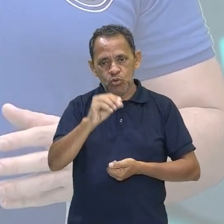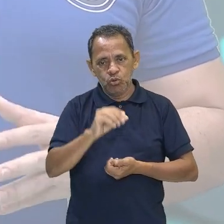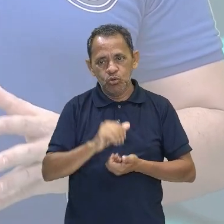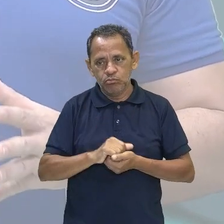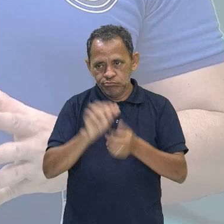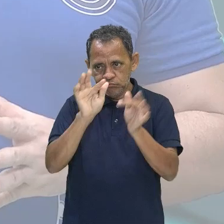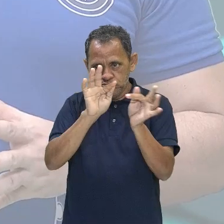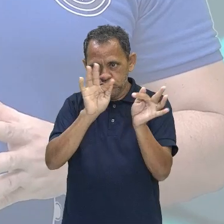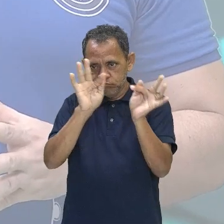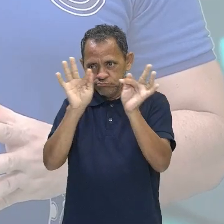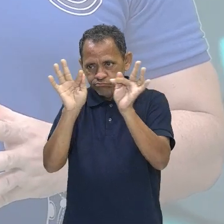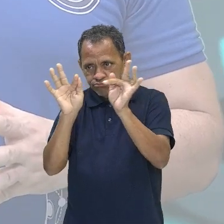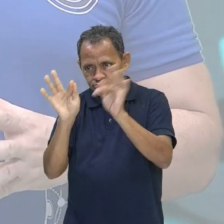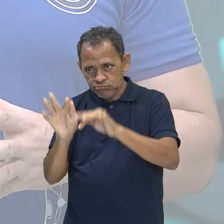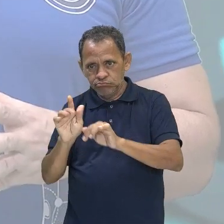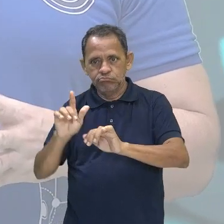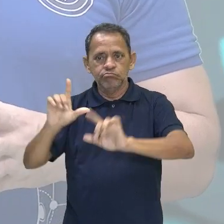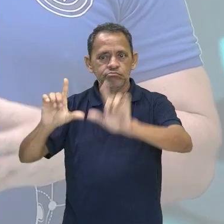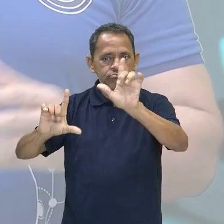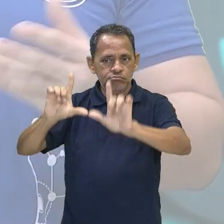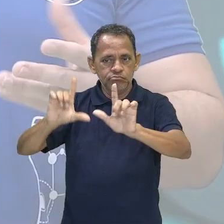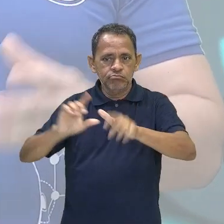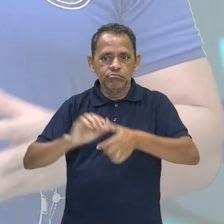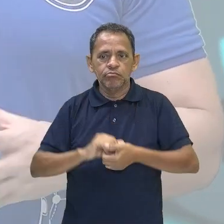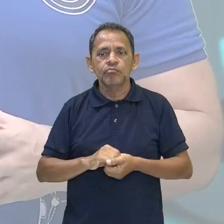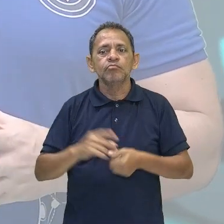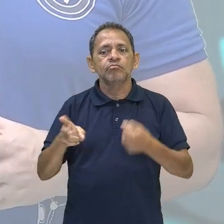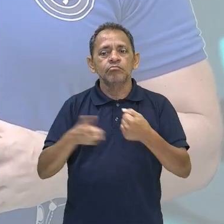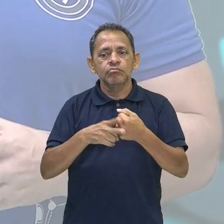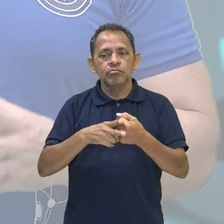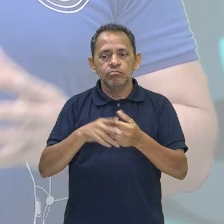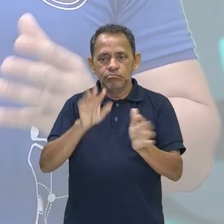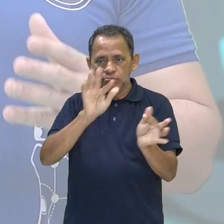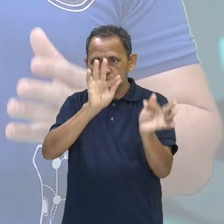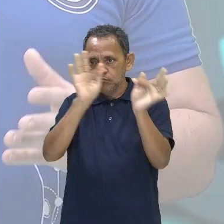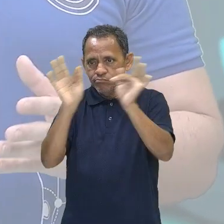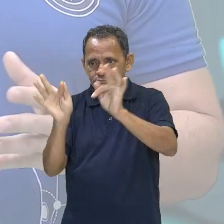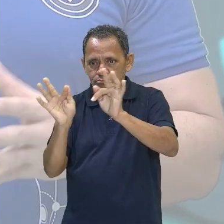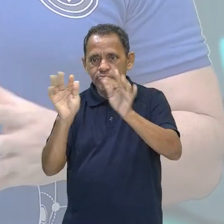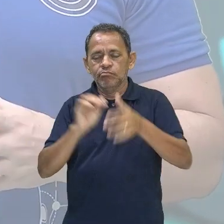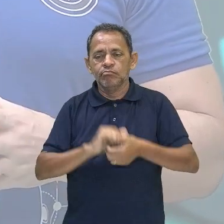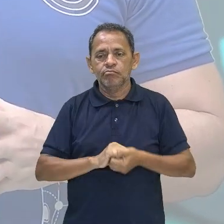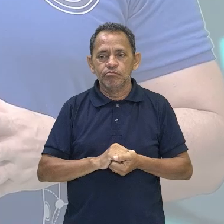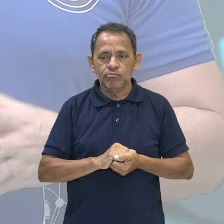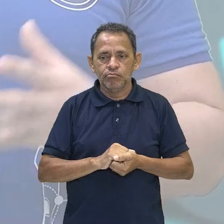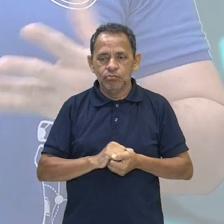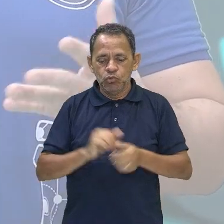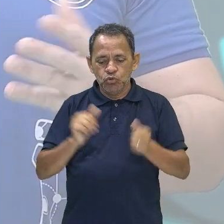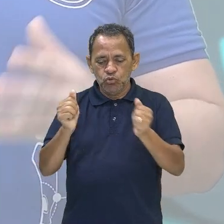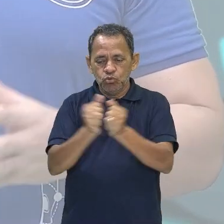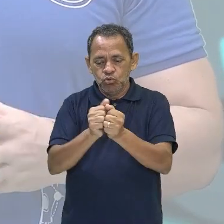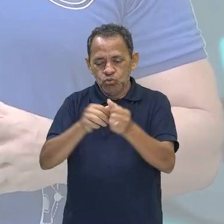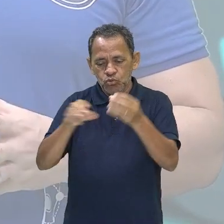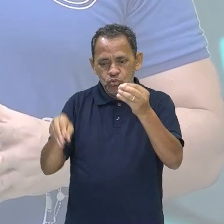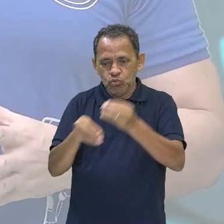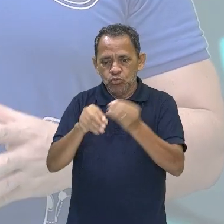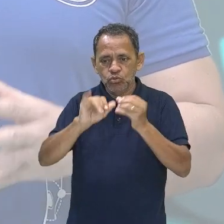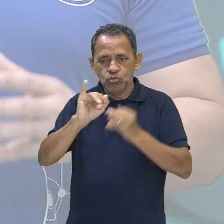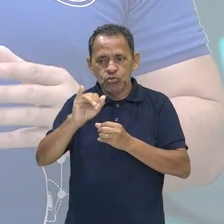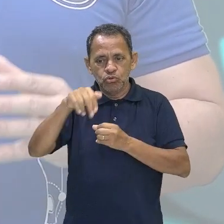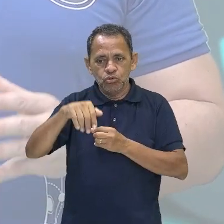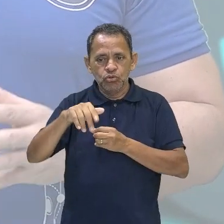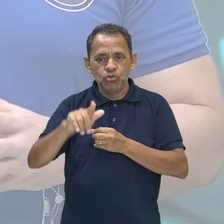vimos também que o verbo watch é o verbo assistir. Junto com o ing fica assistindo. A forma afirmativa